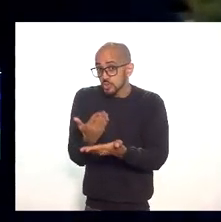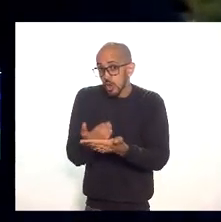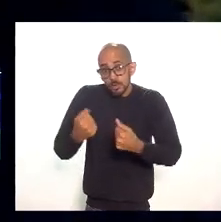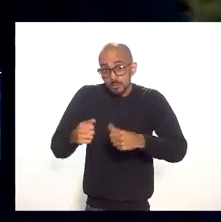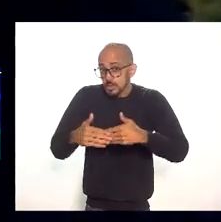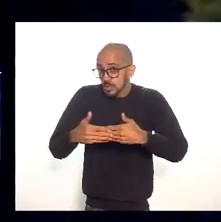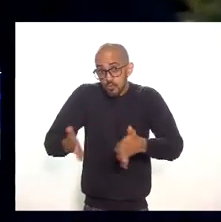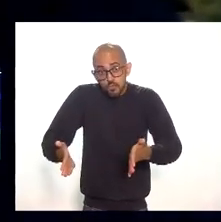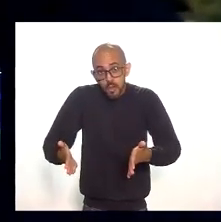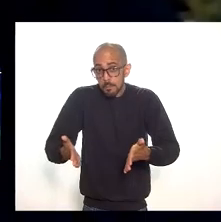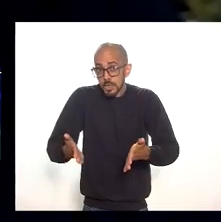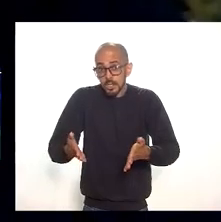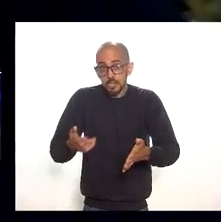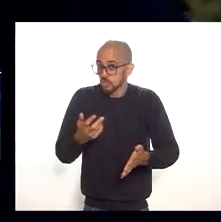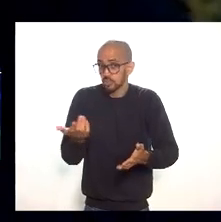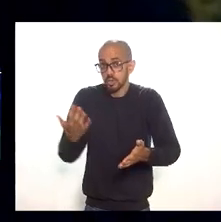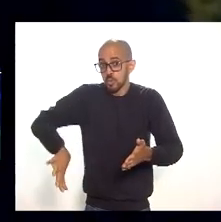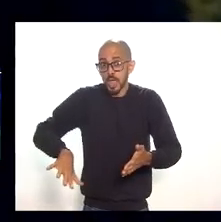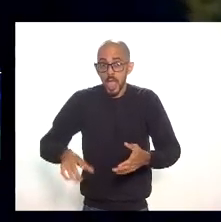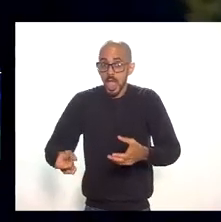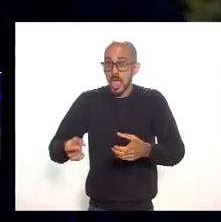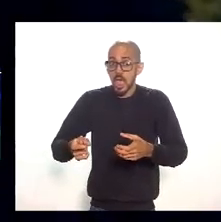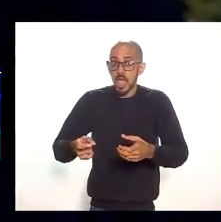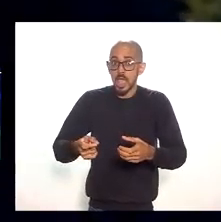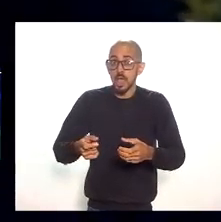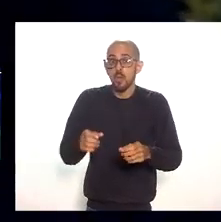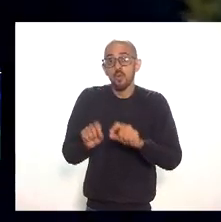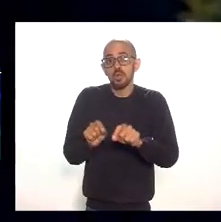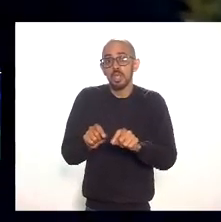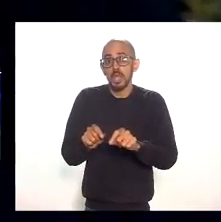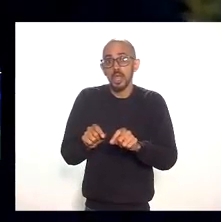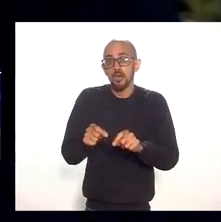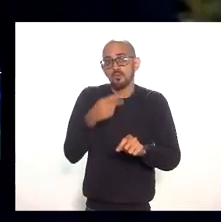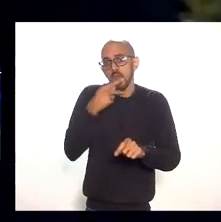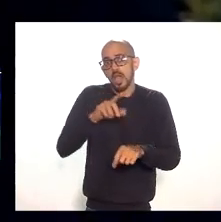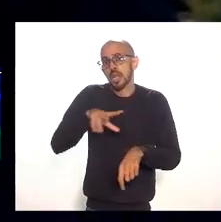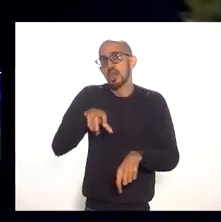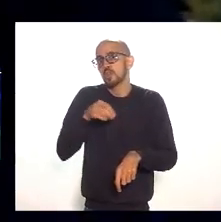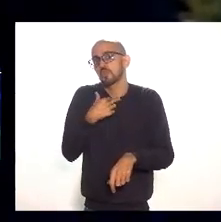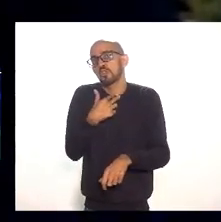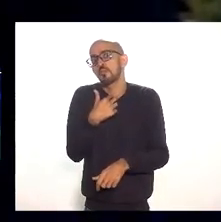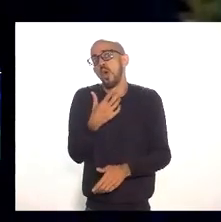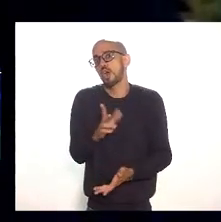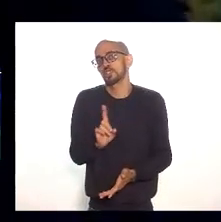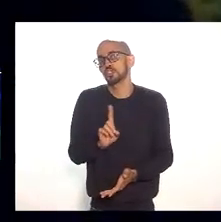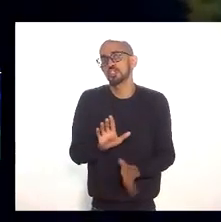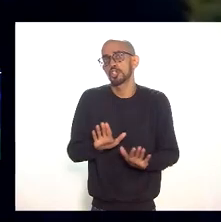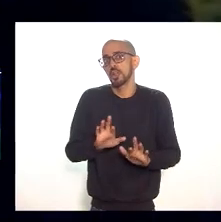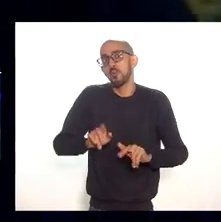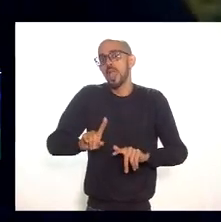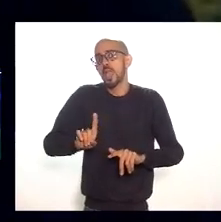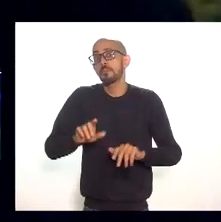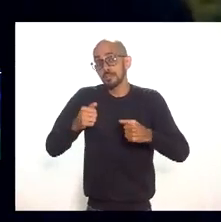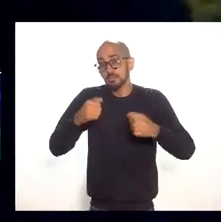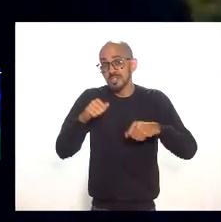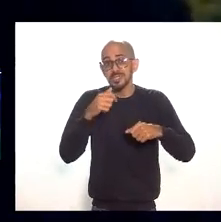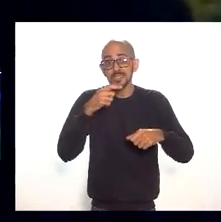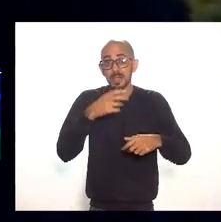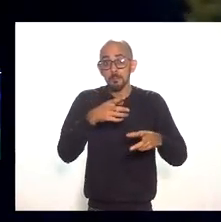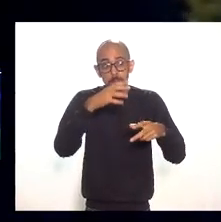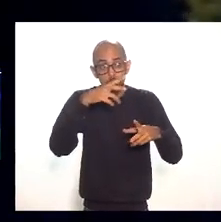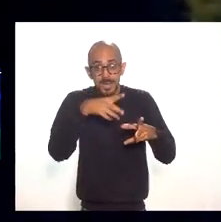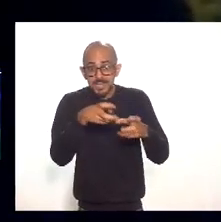não estamos querendo negar isso, né? Agora, temos que levar em consideração, é lógico, o status epidemiológico de cada cidade. Agora, é importante